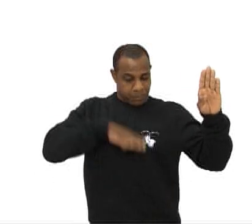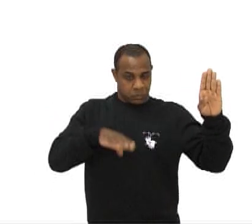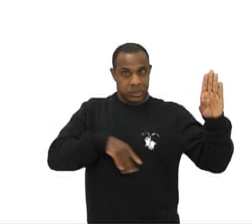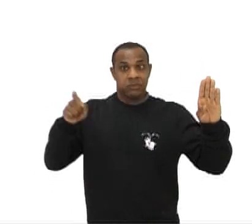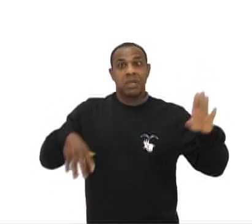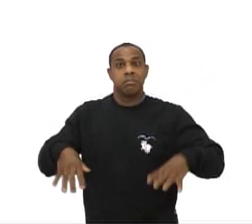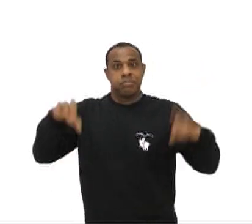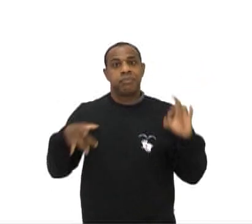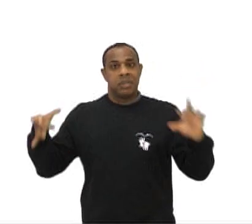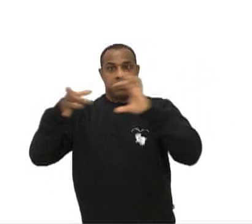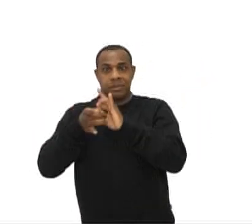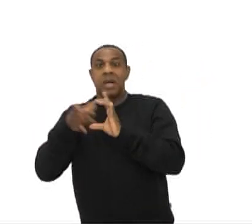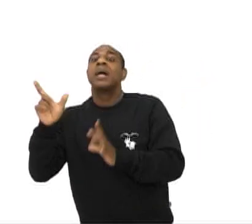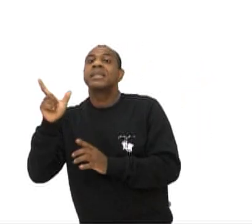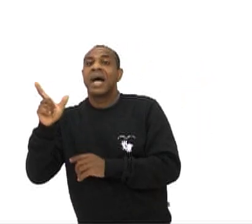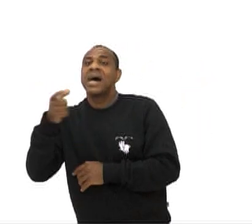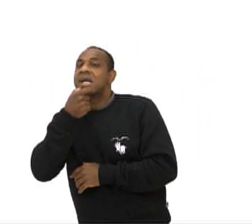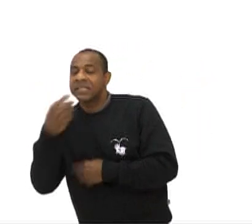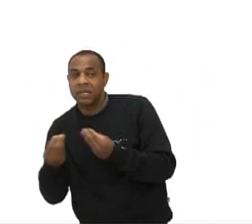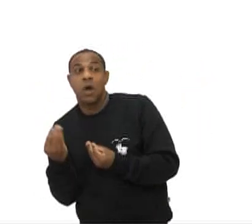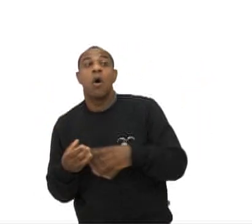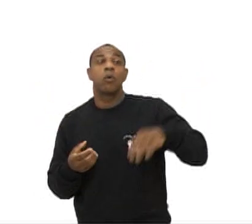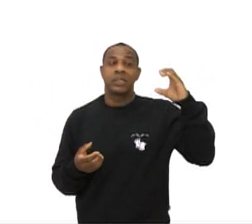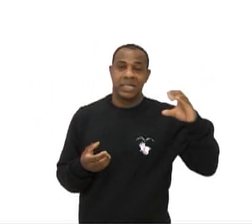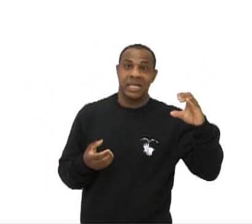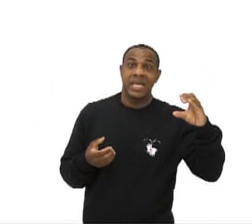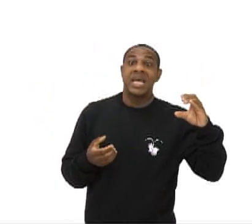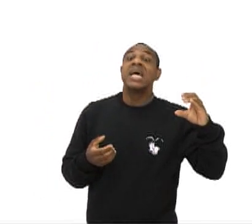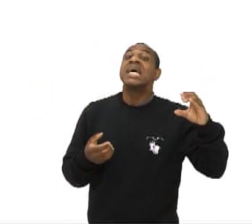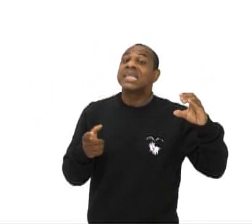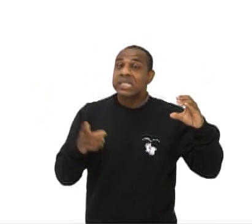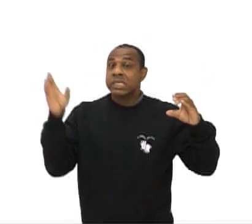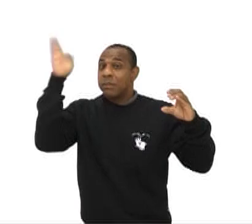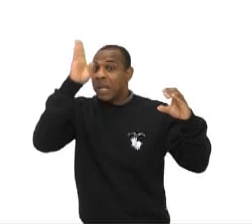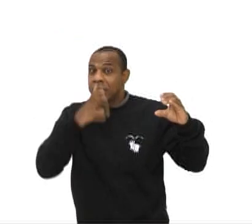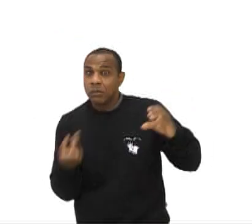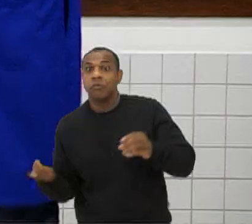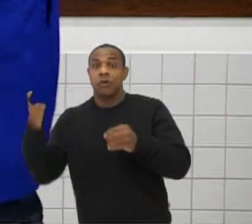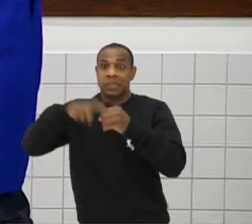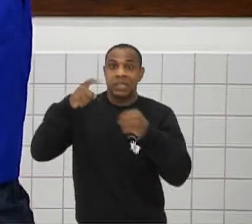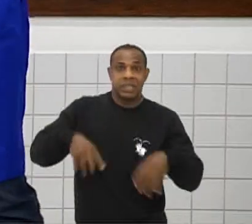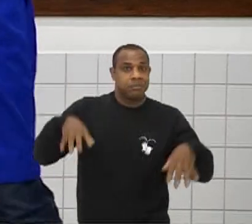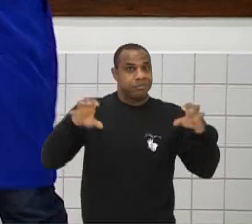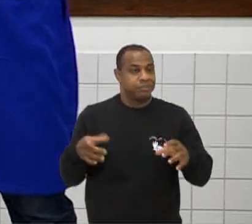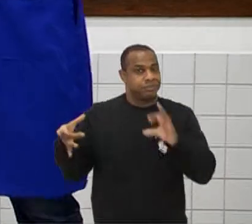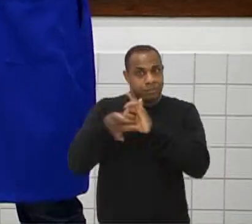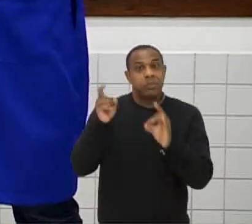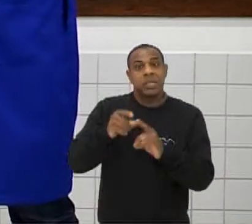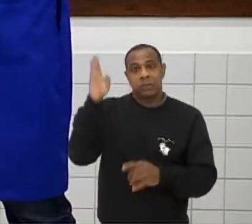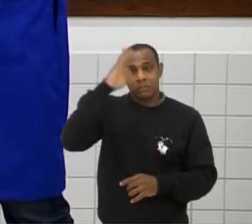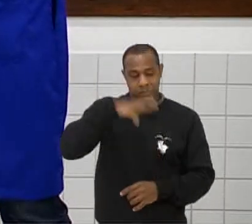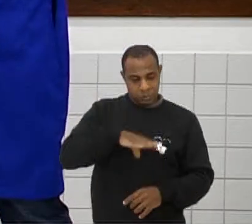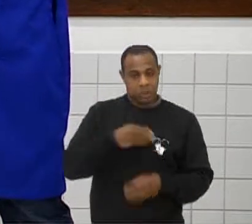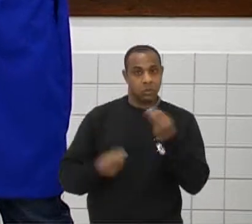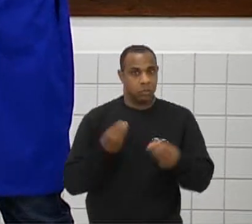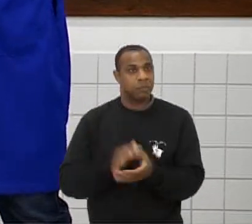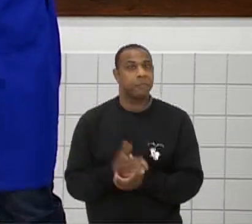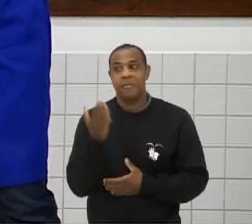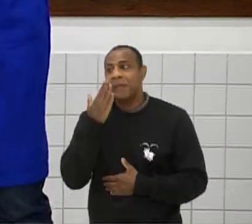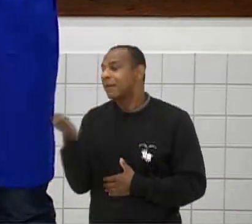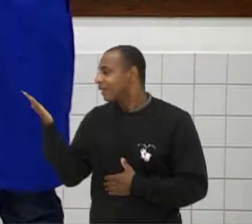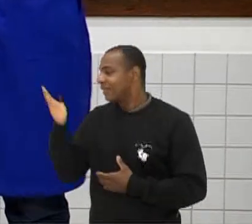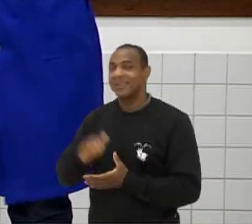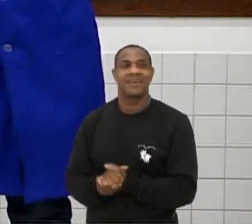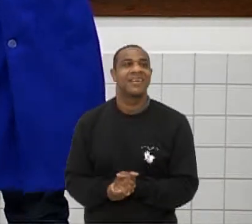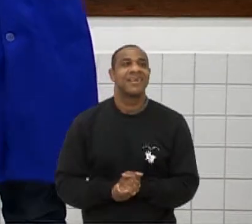da Inglaterra, ou C, que o Brasil voltasse a ser uma colônia de Portugal. Vocês têm um tempo aí para responder e o Marlon vai lançar uns